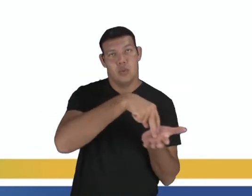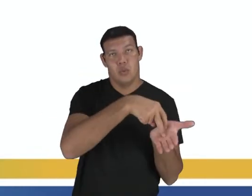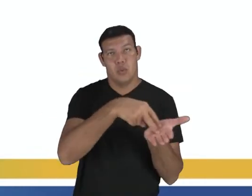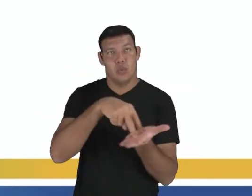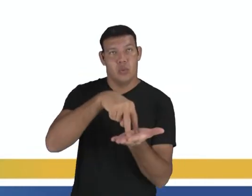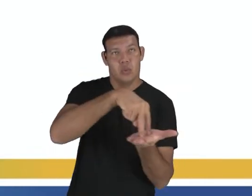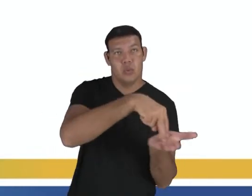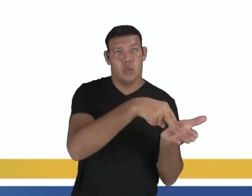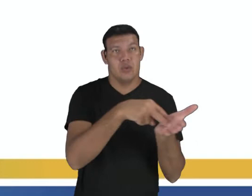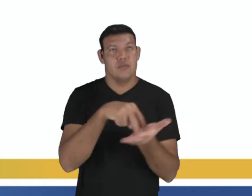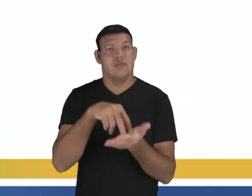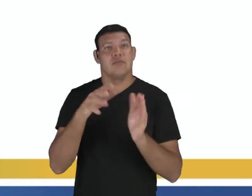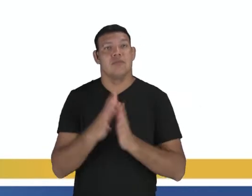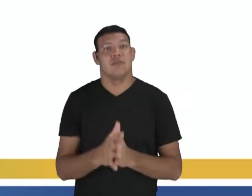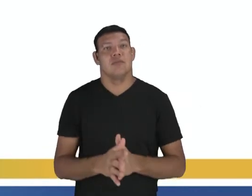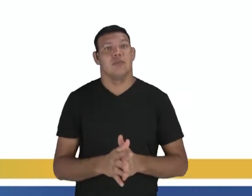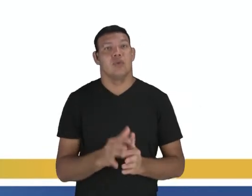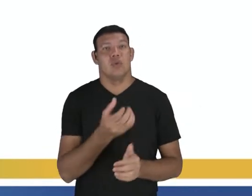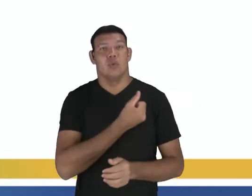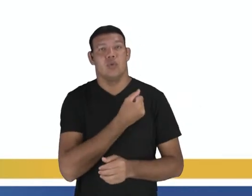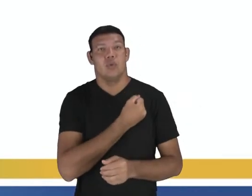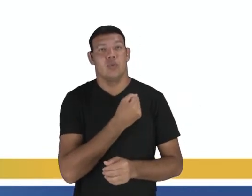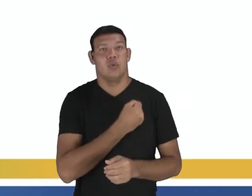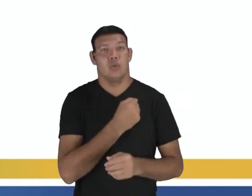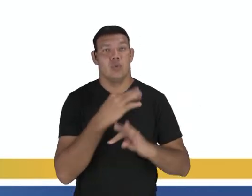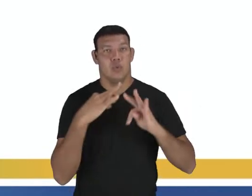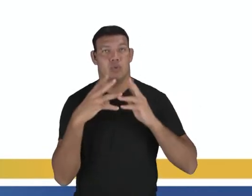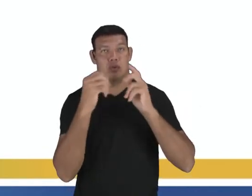skates, qual será o número total de rodas?